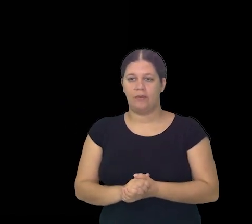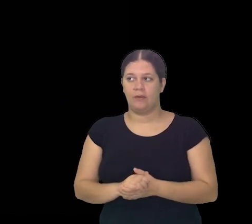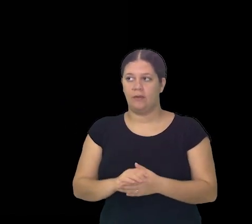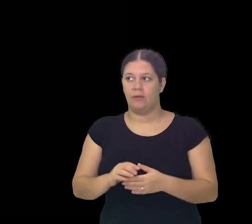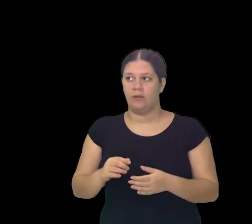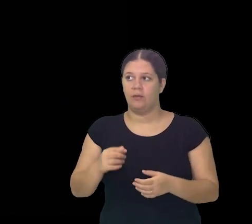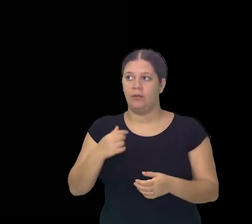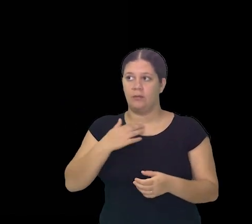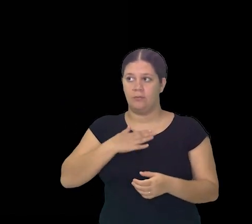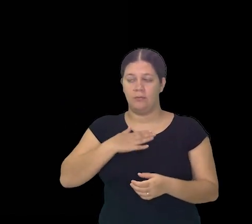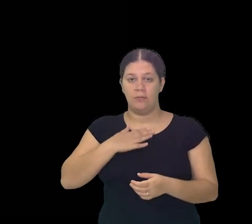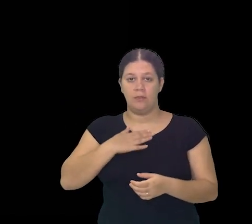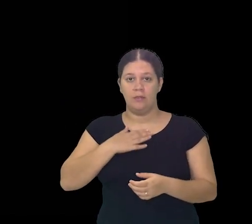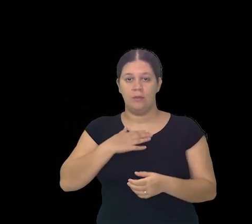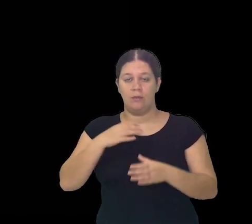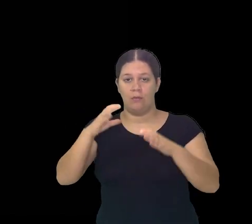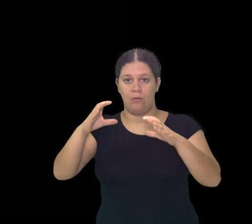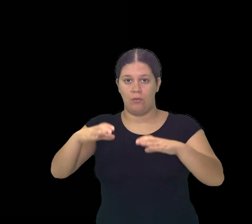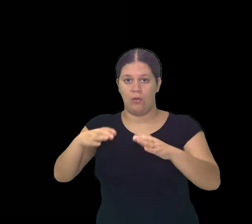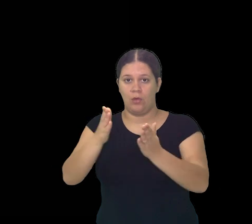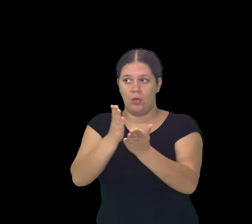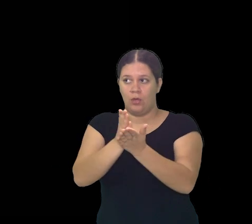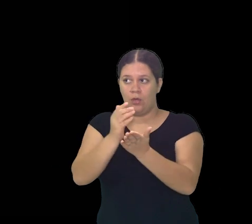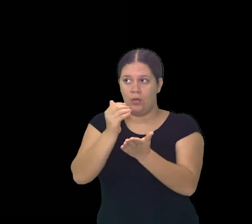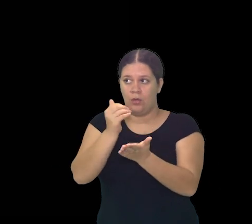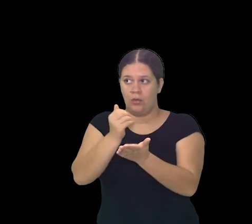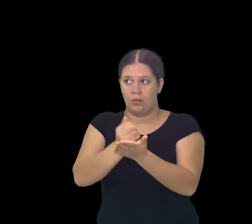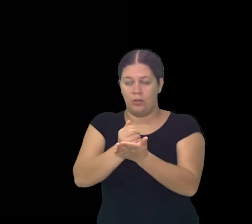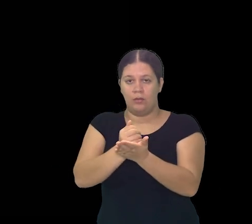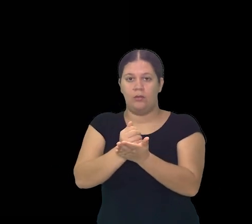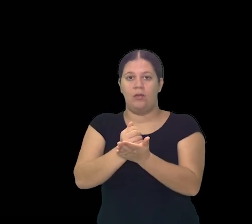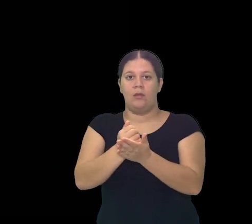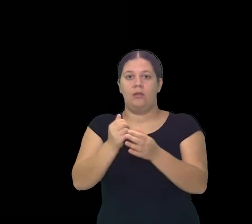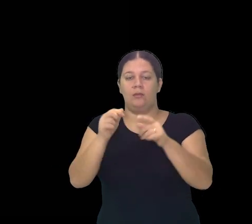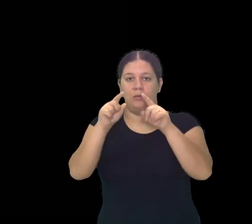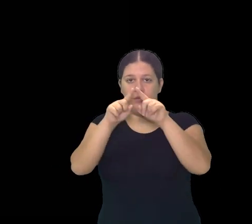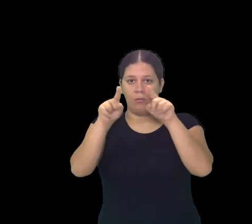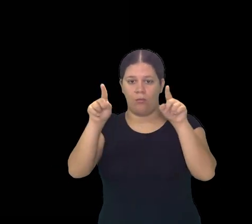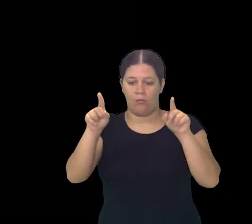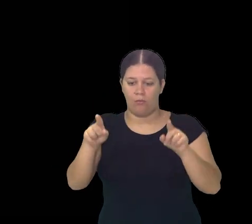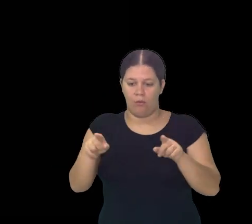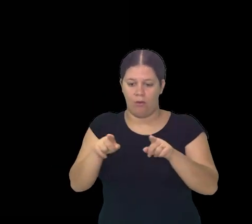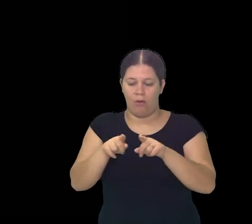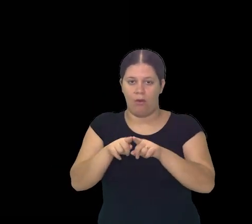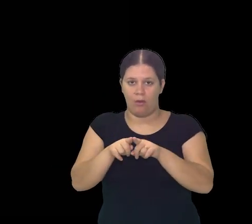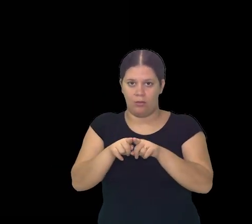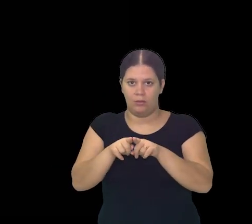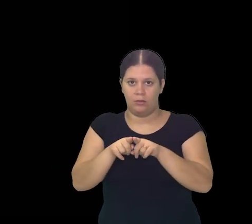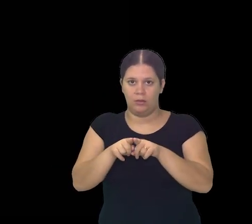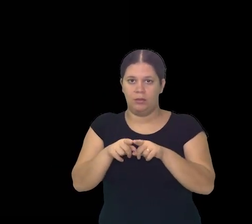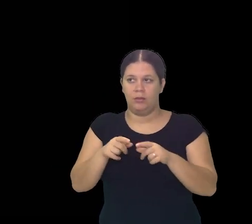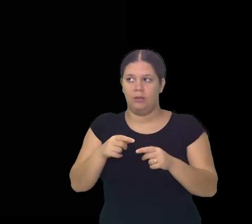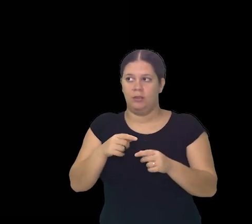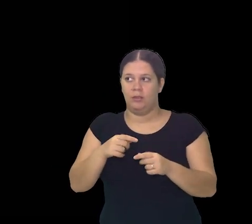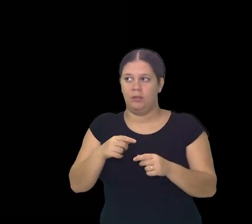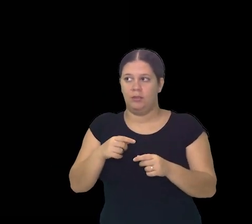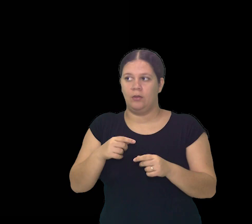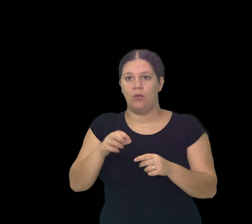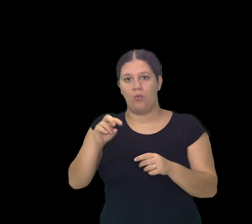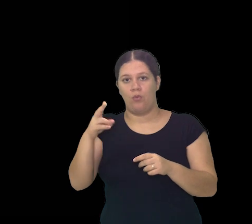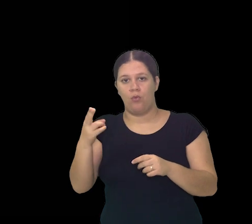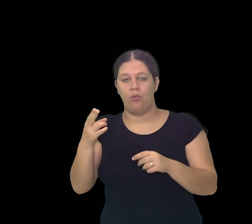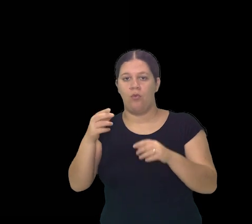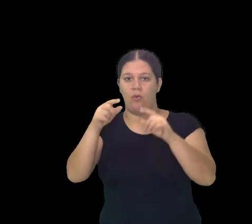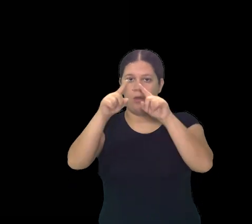Então, esta é a minha torta redonda. Deixa eu cortá-la em 4 pedaços iguais ou quase iguais. E se alguém